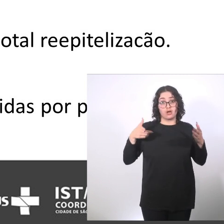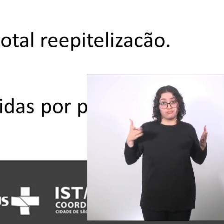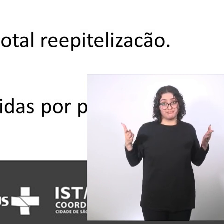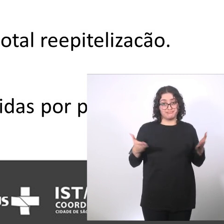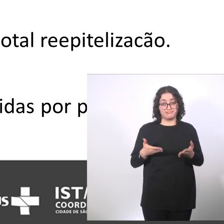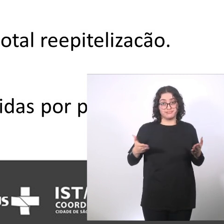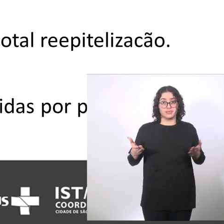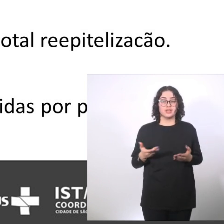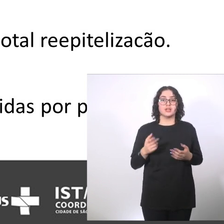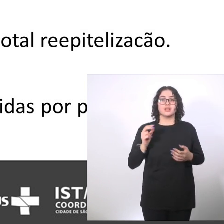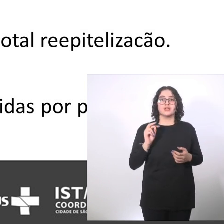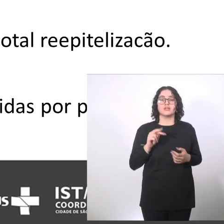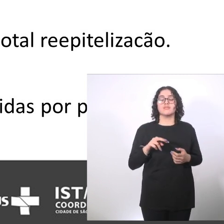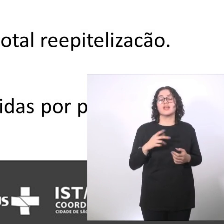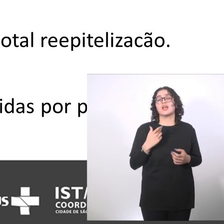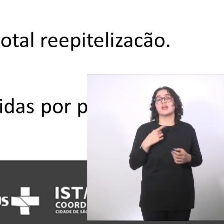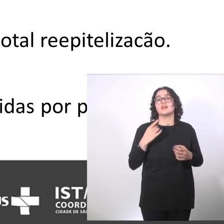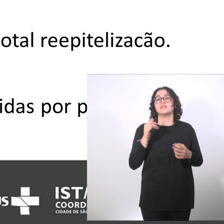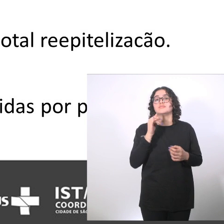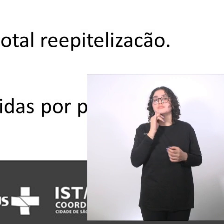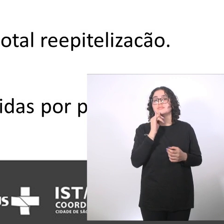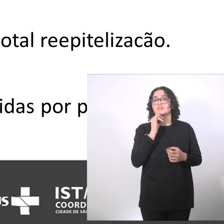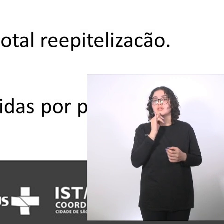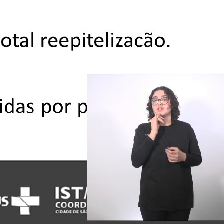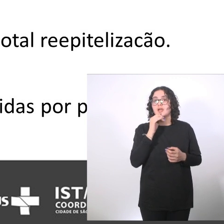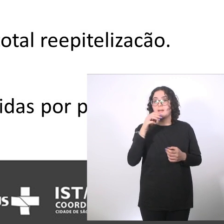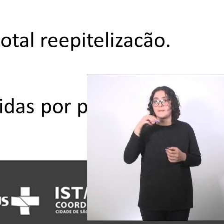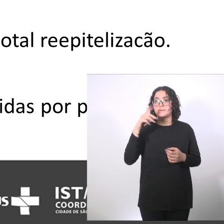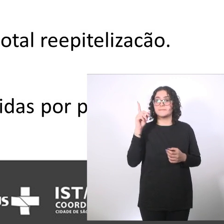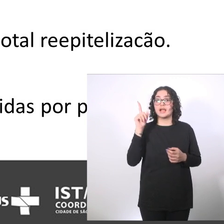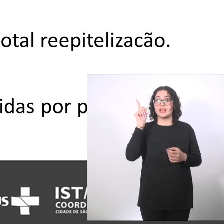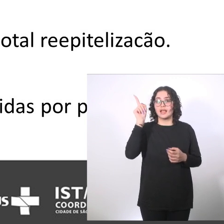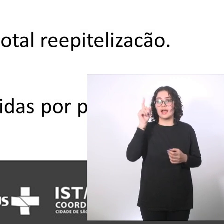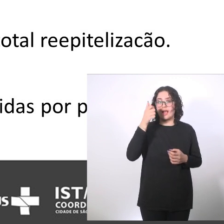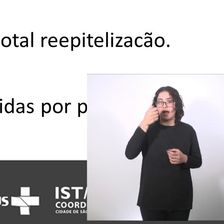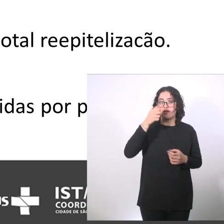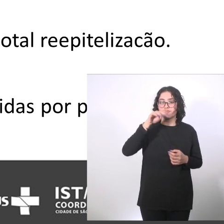lesões podem não ser clássicas, como na monkeypox africana.